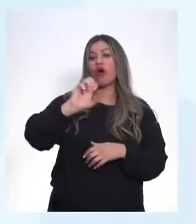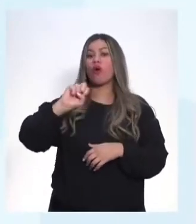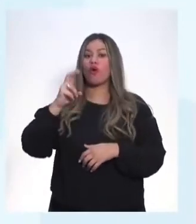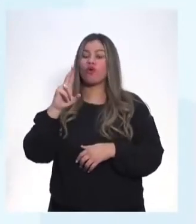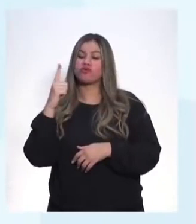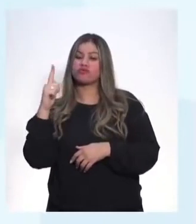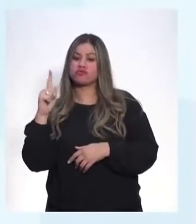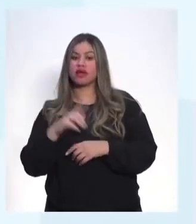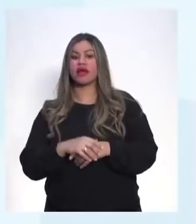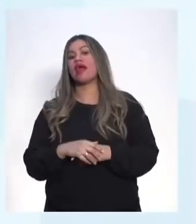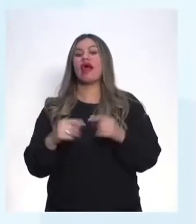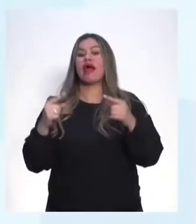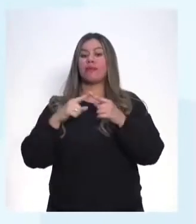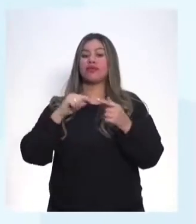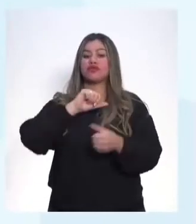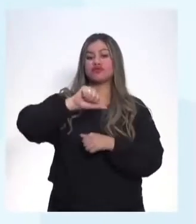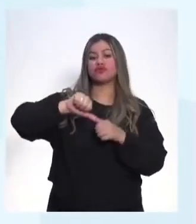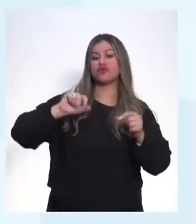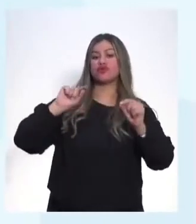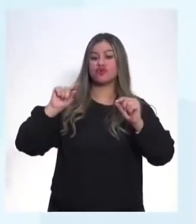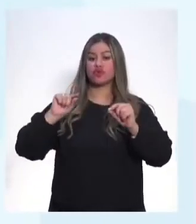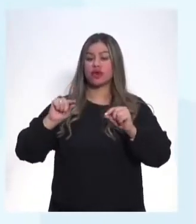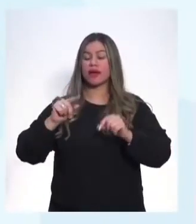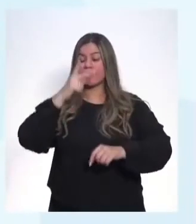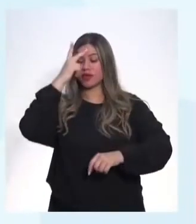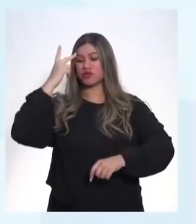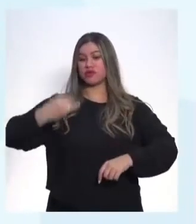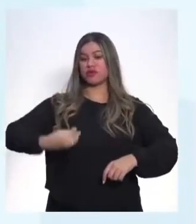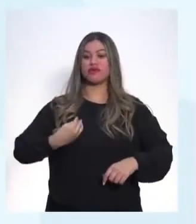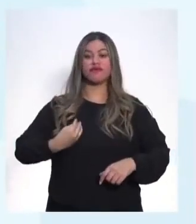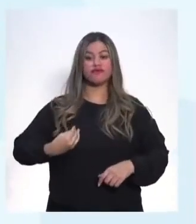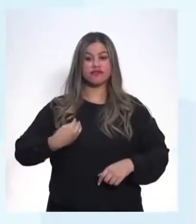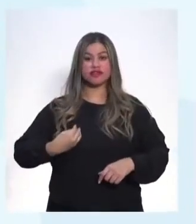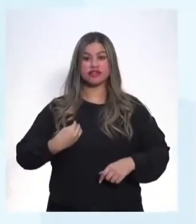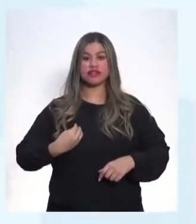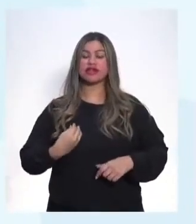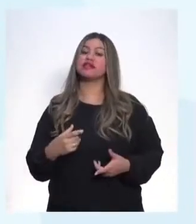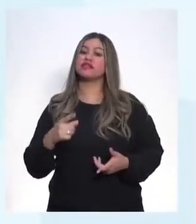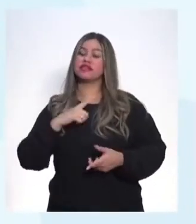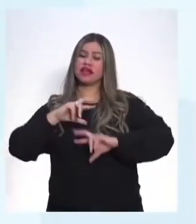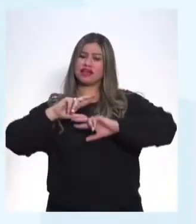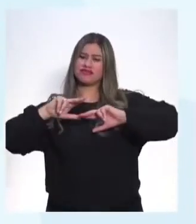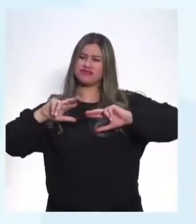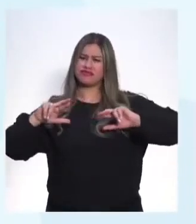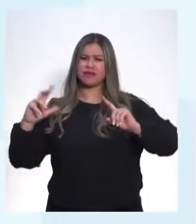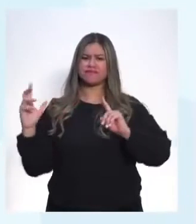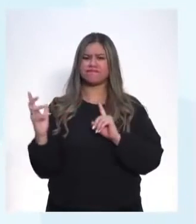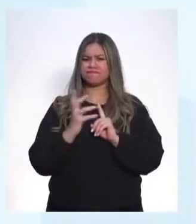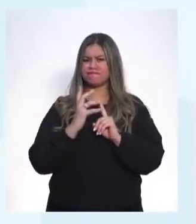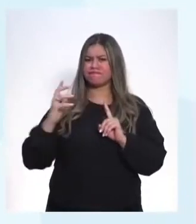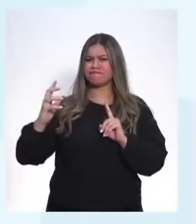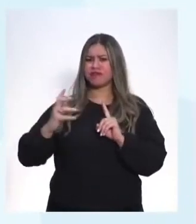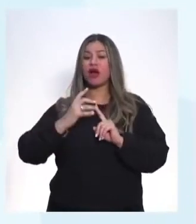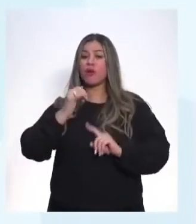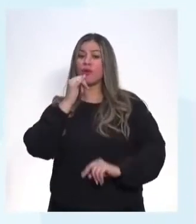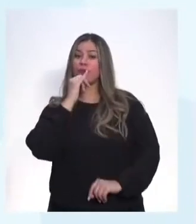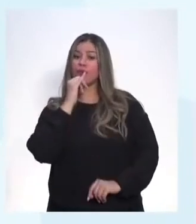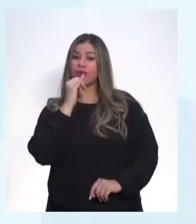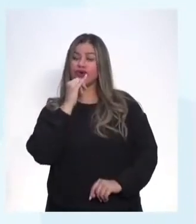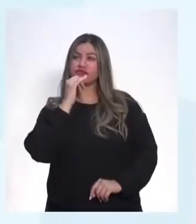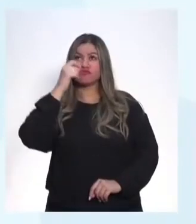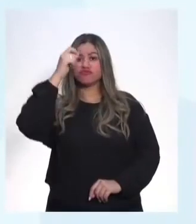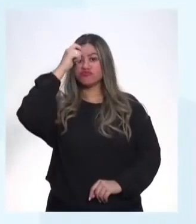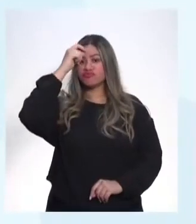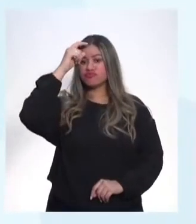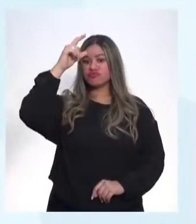com o local onde vivem os falantes. Há muitas questões que influenciam essa variação, como, por exemplo, o quê? A